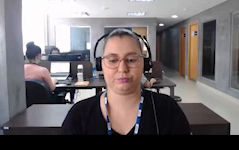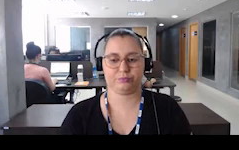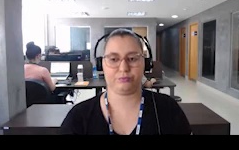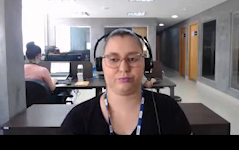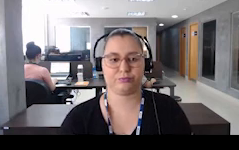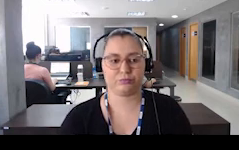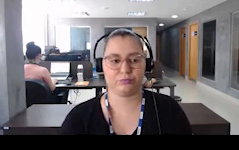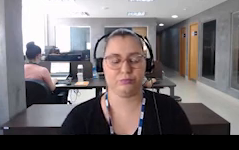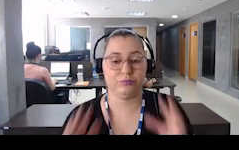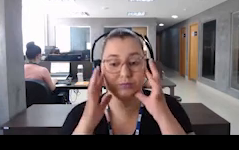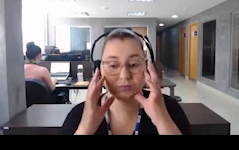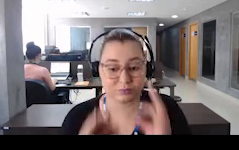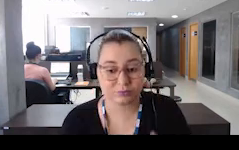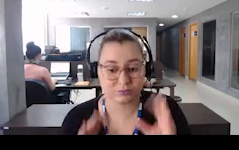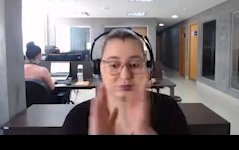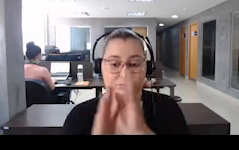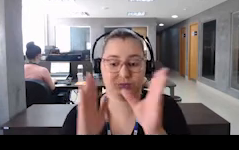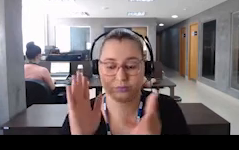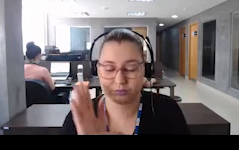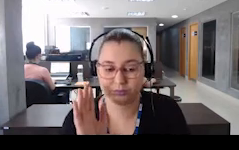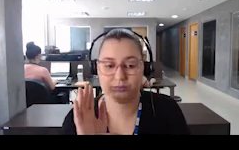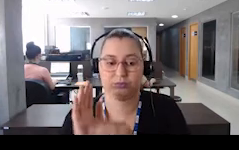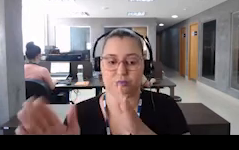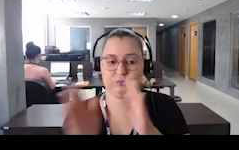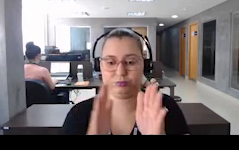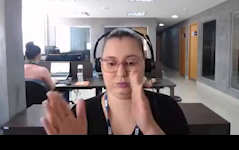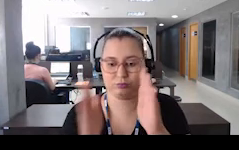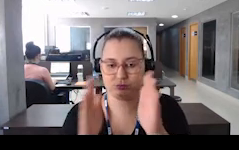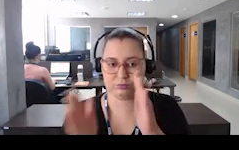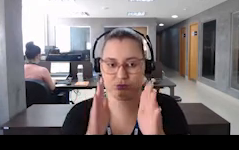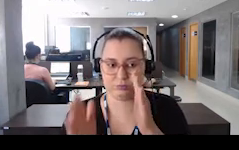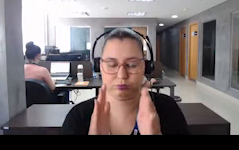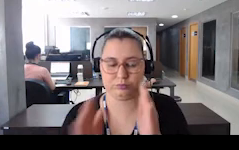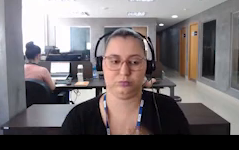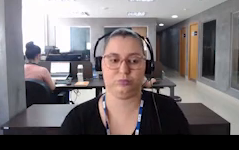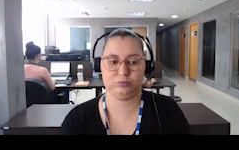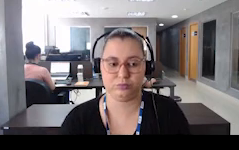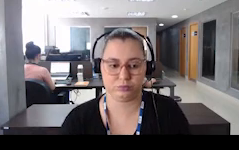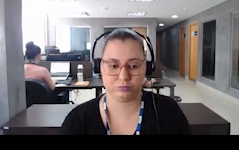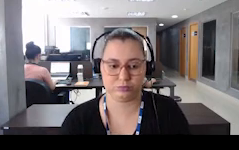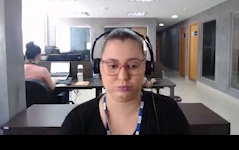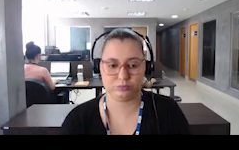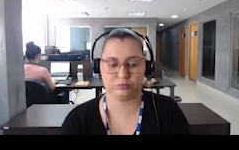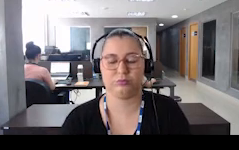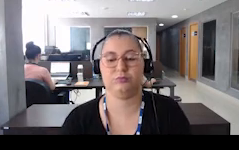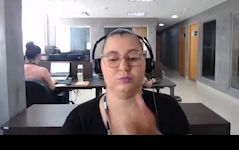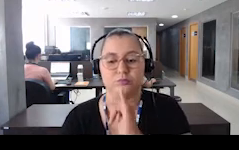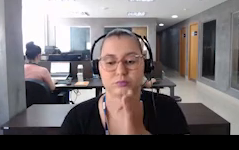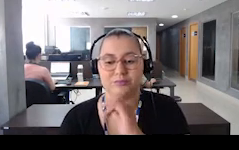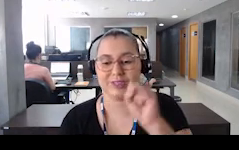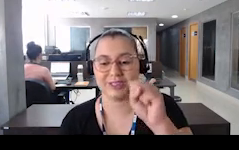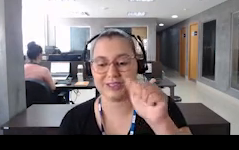bem? Então fiquem atentos aí ao conteúdo, atentos aos prazos, né? Então aqui com relação à SAP 2, por exemplo,